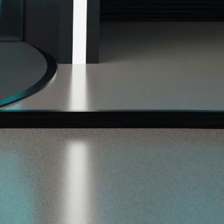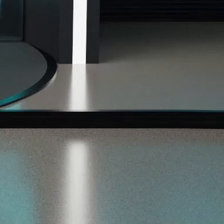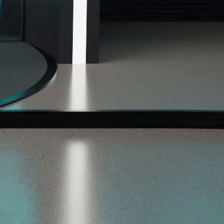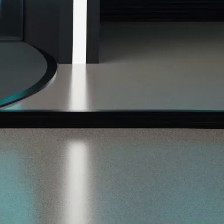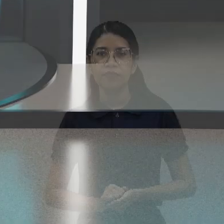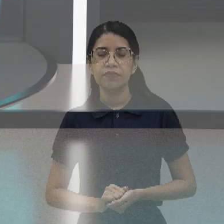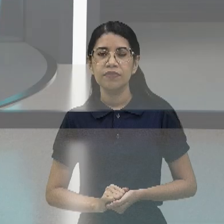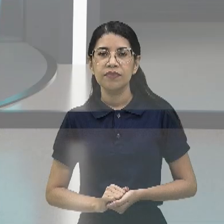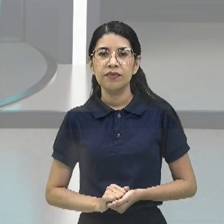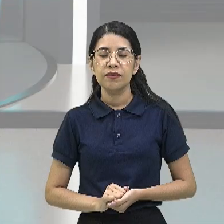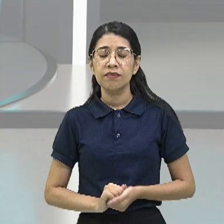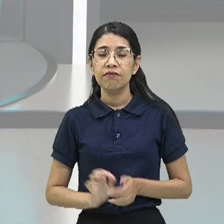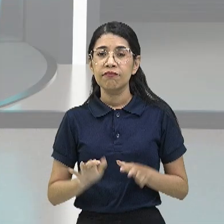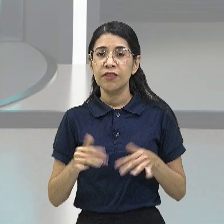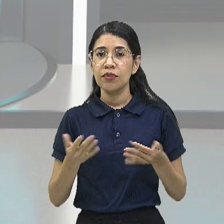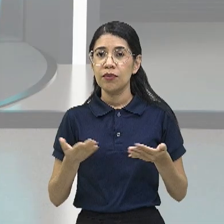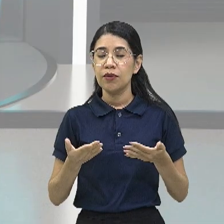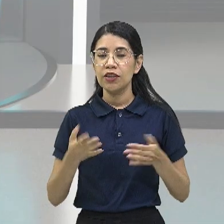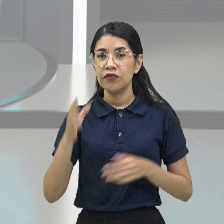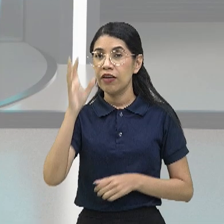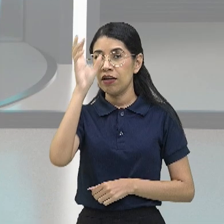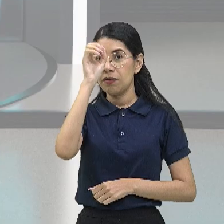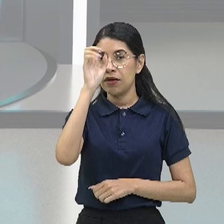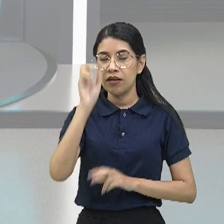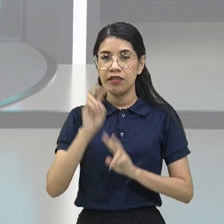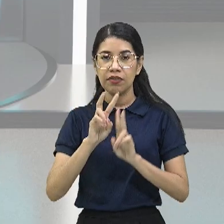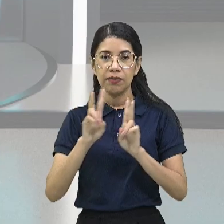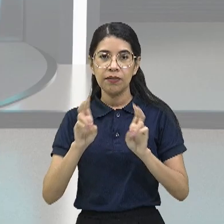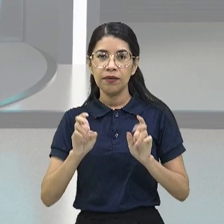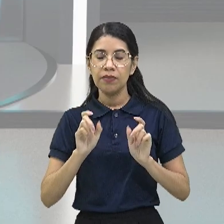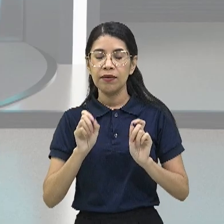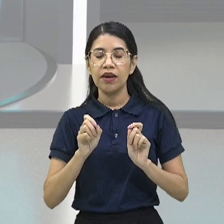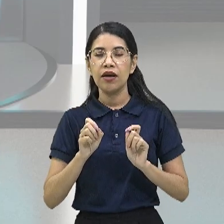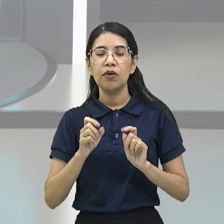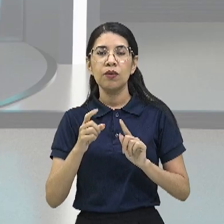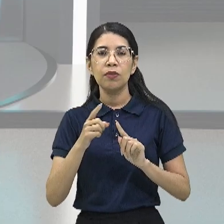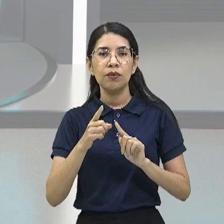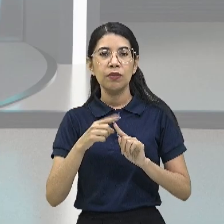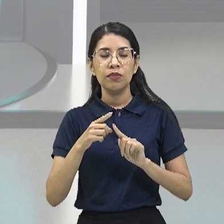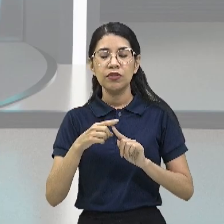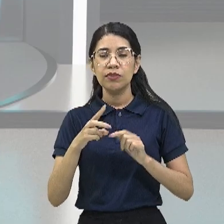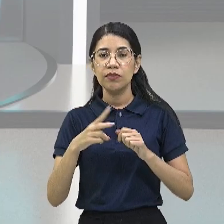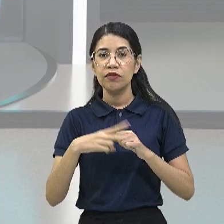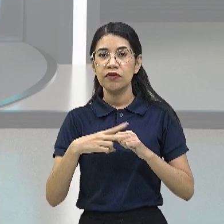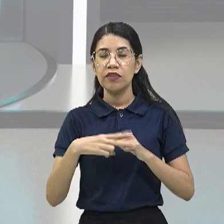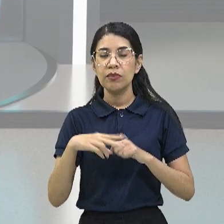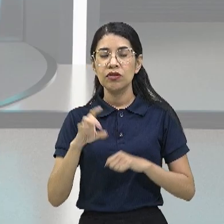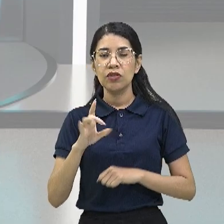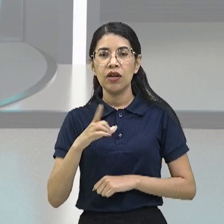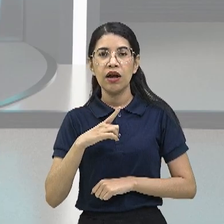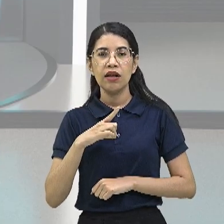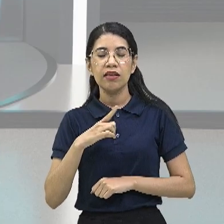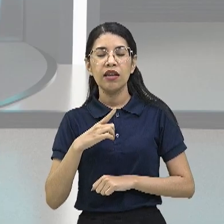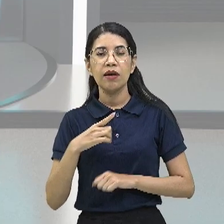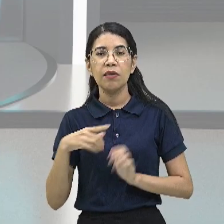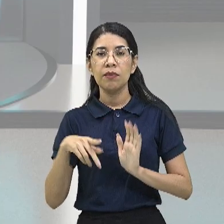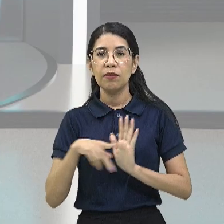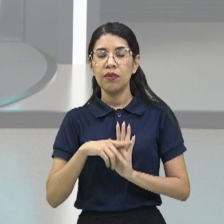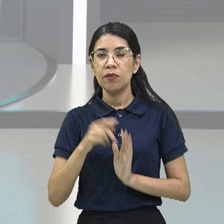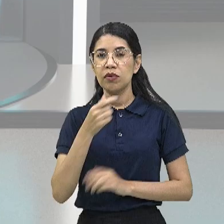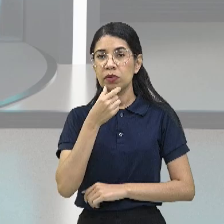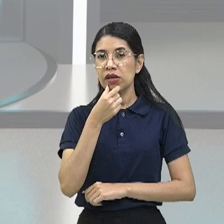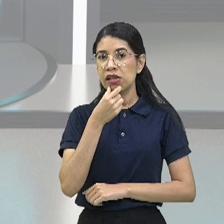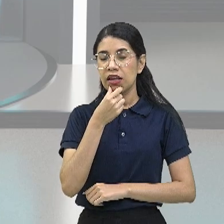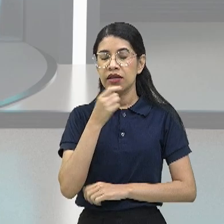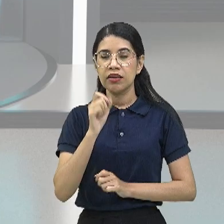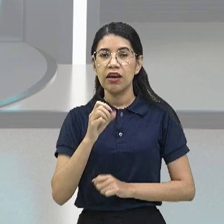Hey! Hoje vamos aprender sobre uma classe de verbos que só existe na língua inglesa, que são